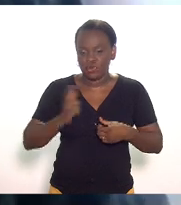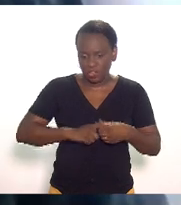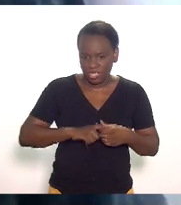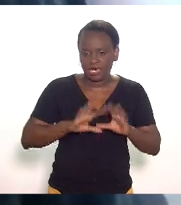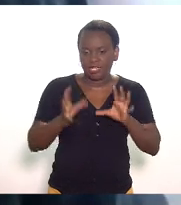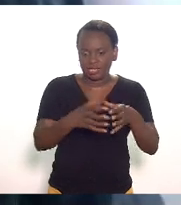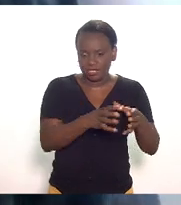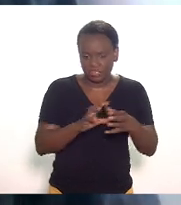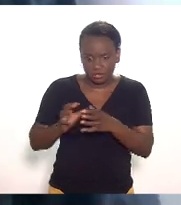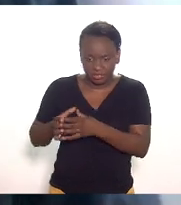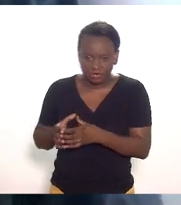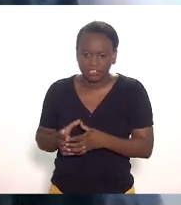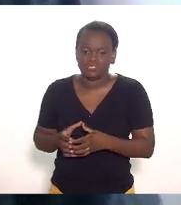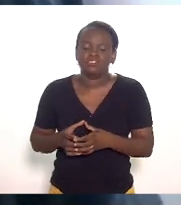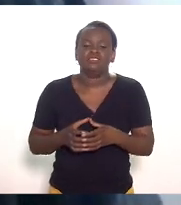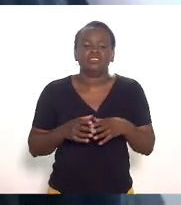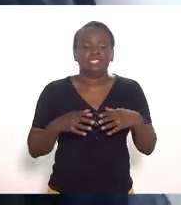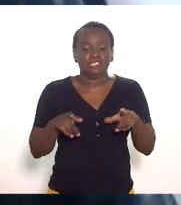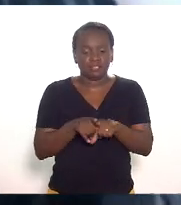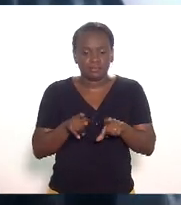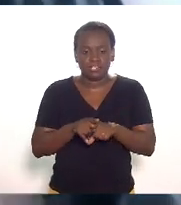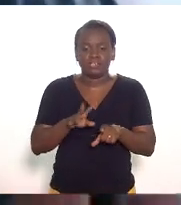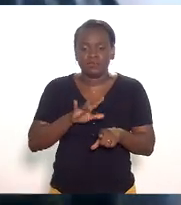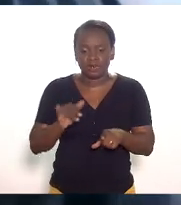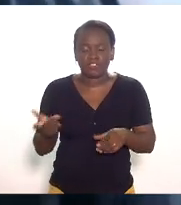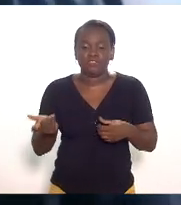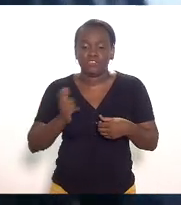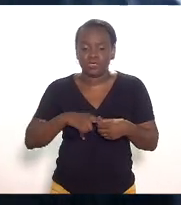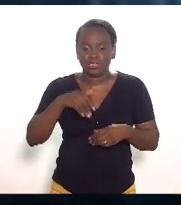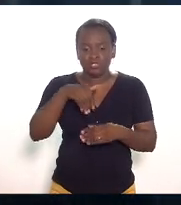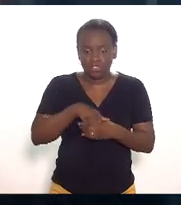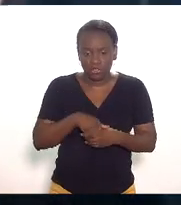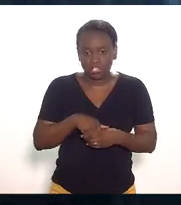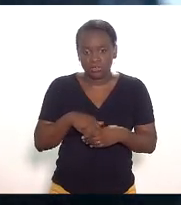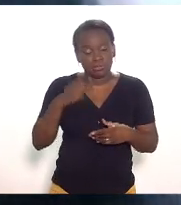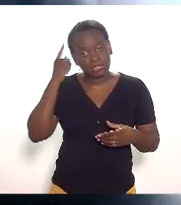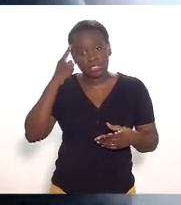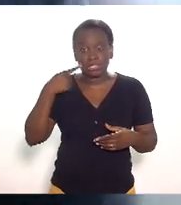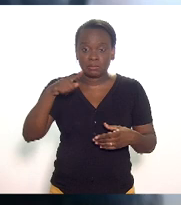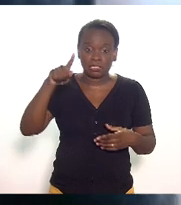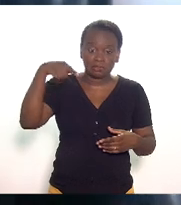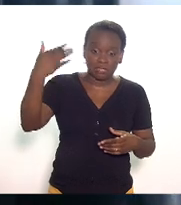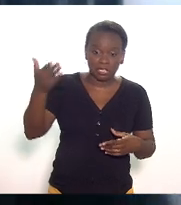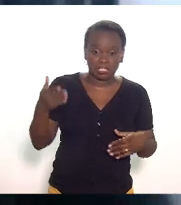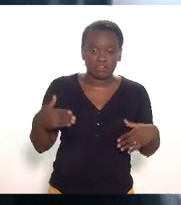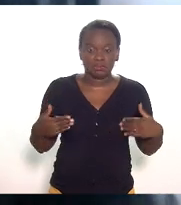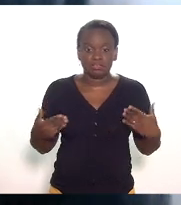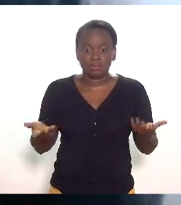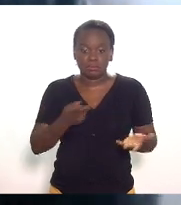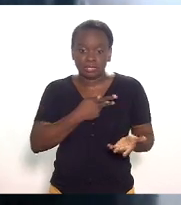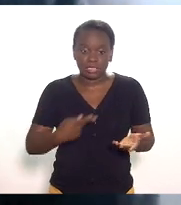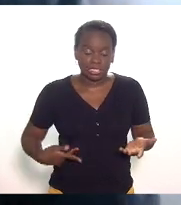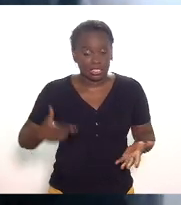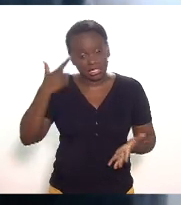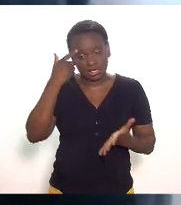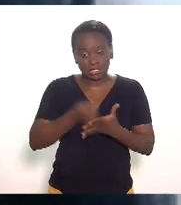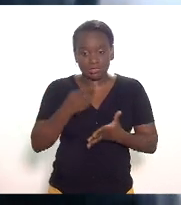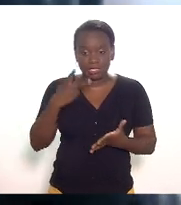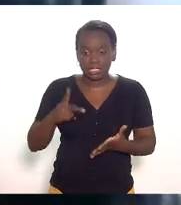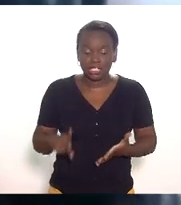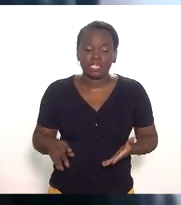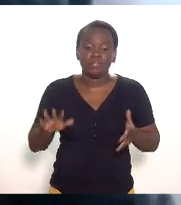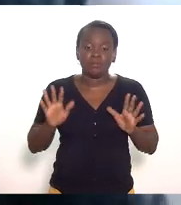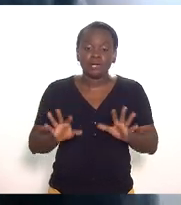às comissões, né, e vai voltar a voto, não sei se na semana que vem ou quando o presidente determinar,